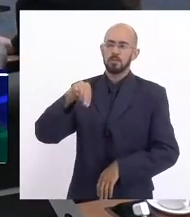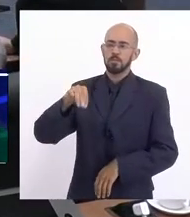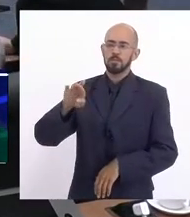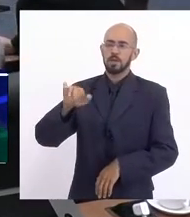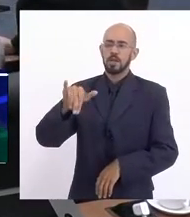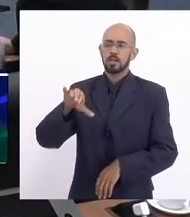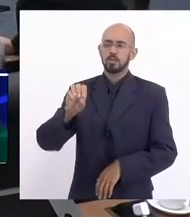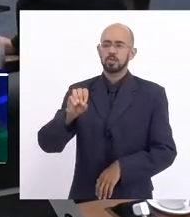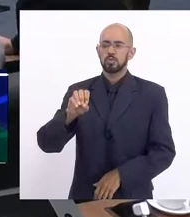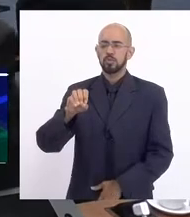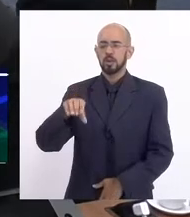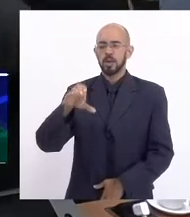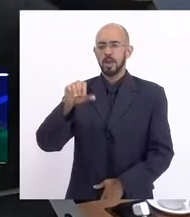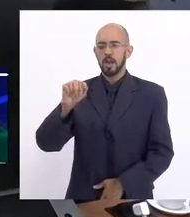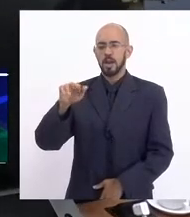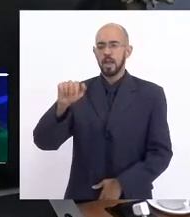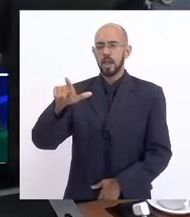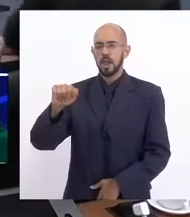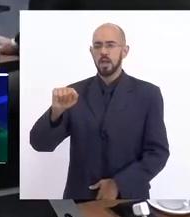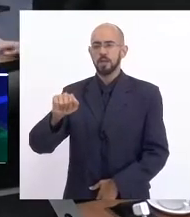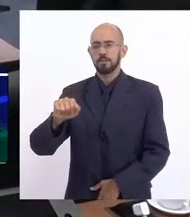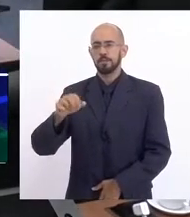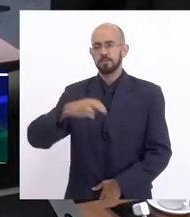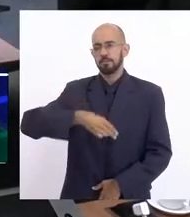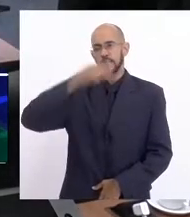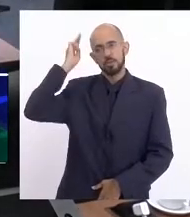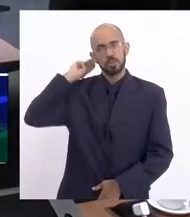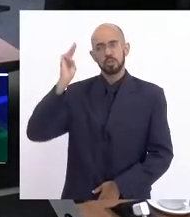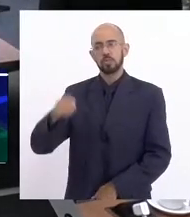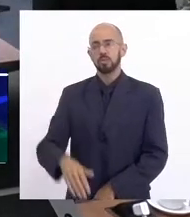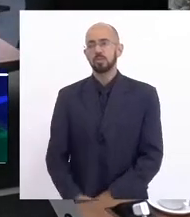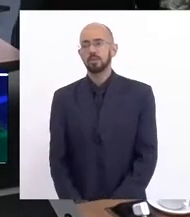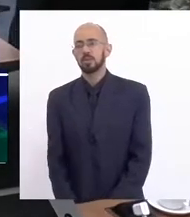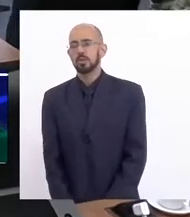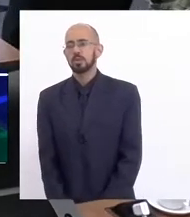Canella. Deputado Márcio Pacheco.